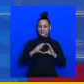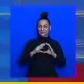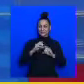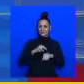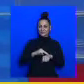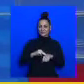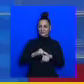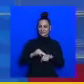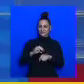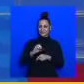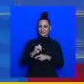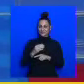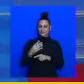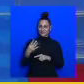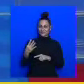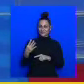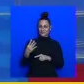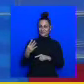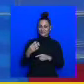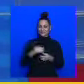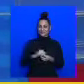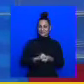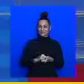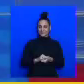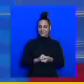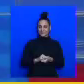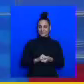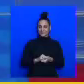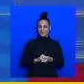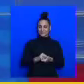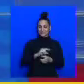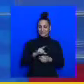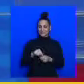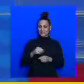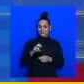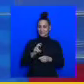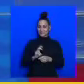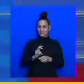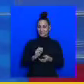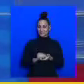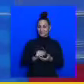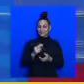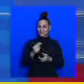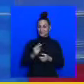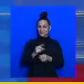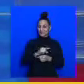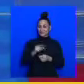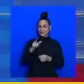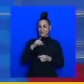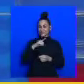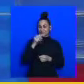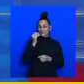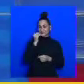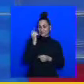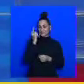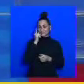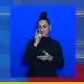Bola marrom, número 04. Marrom, 04. Foram sorteados 5 números, faltam 2. Você ainda tem